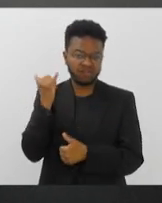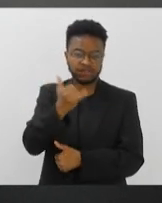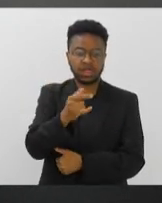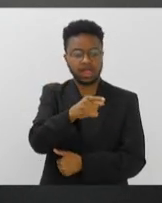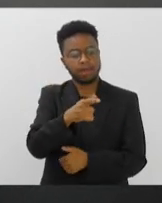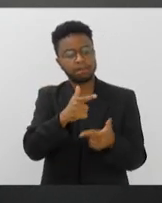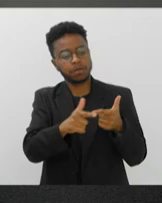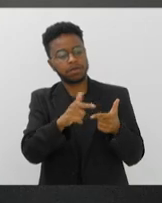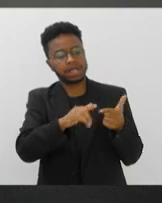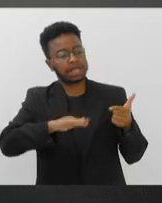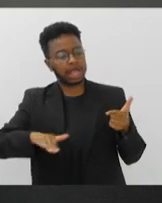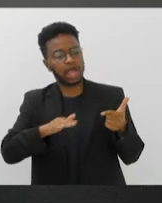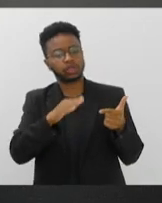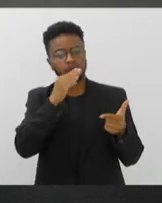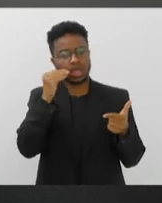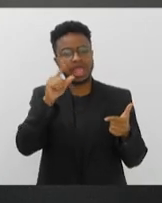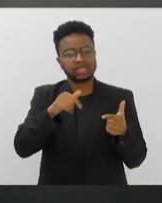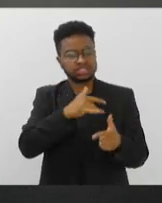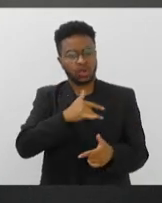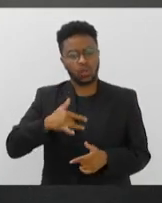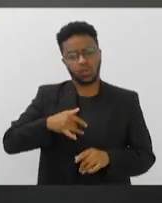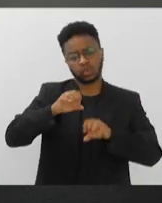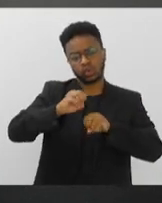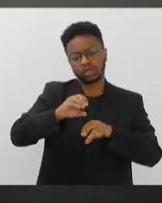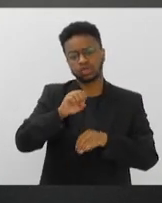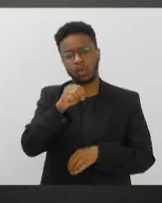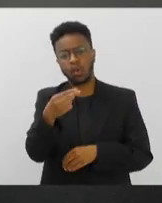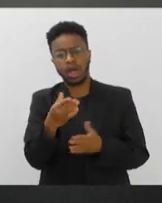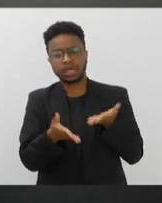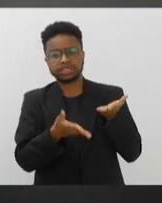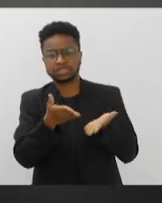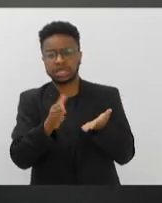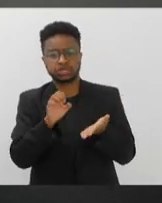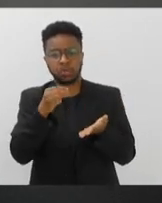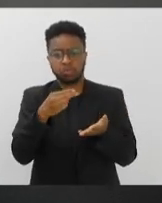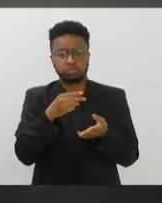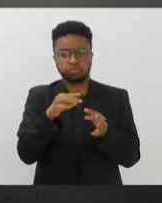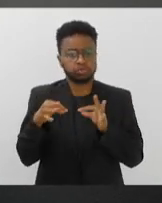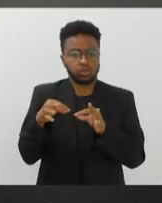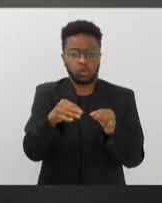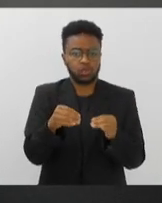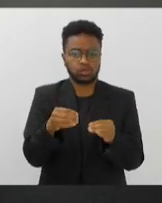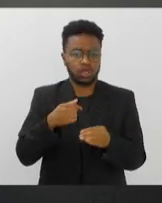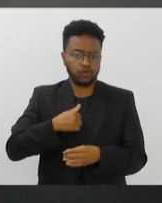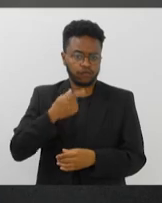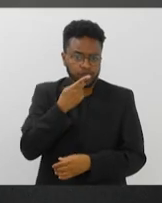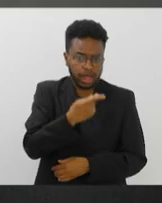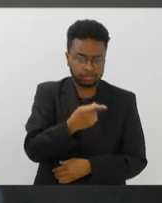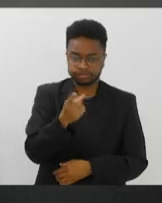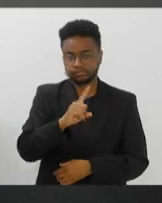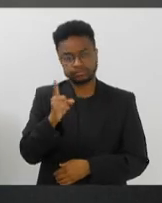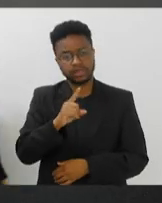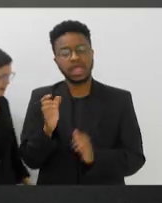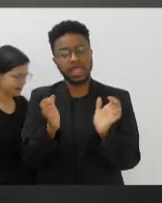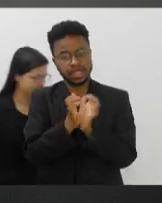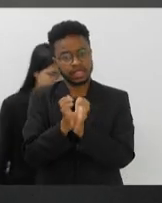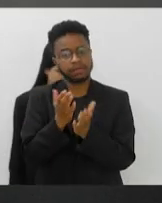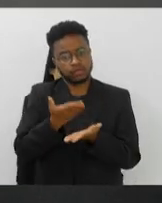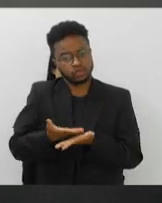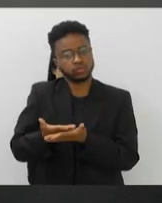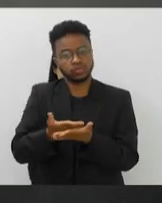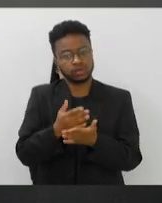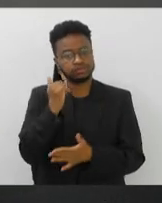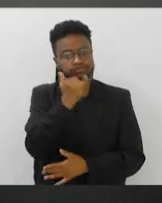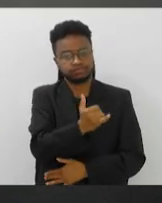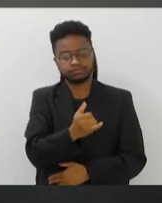criança adolescente é saúde educação ou assistência ou tudo junto né não sou eu isso são as pessoas que estudam para isso tem que dizer e